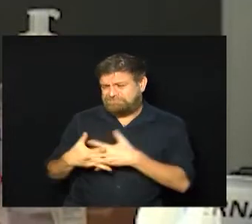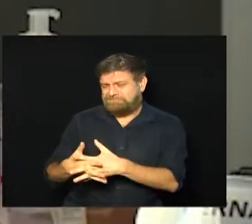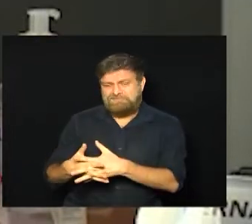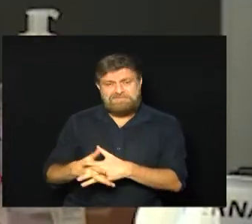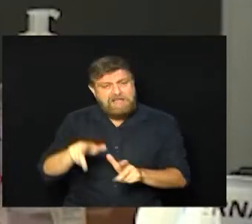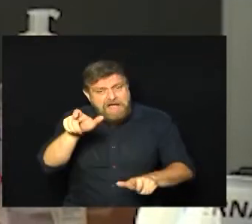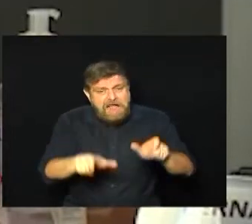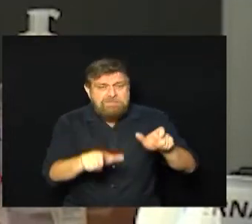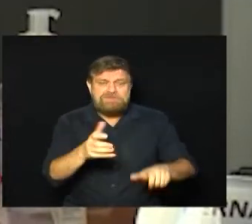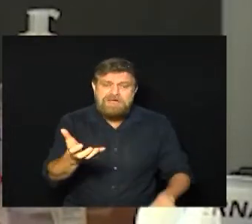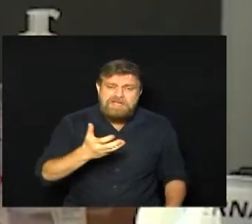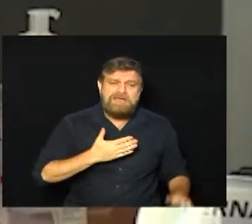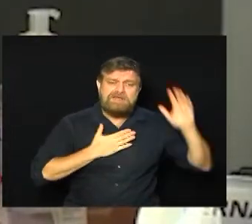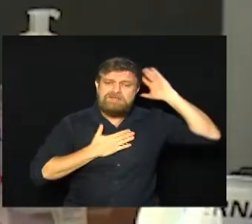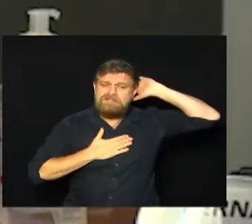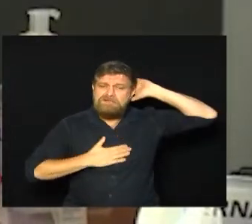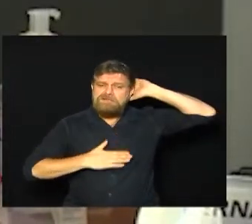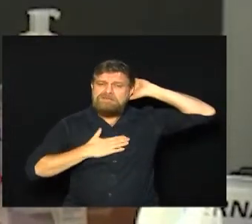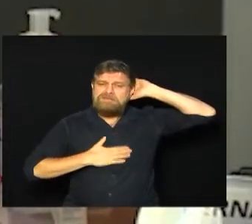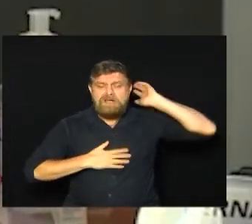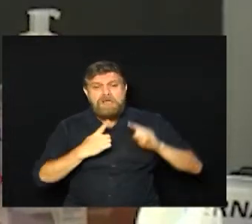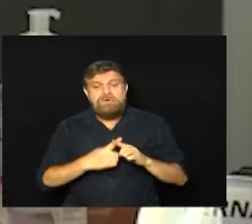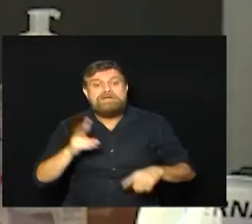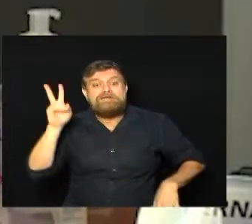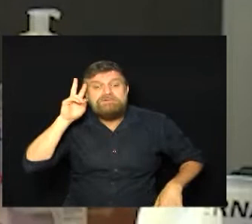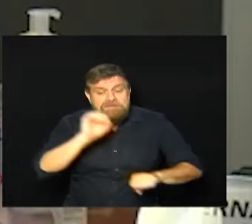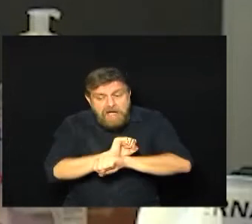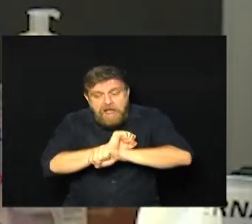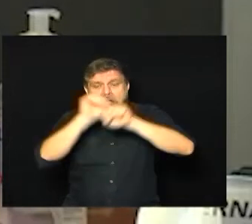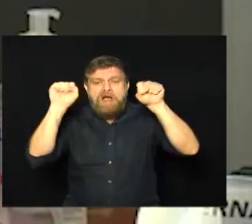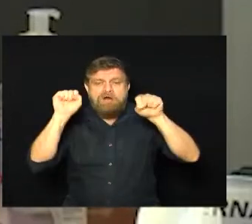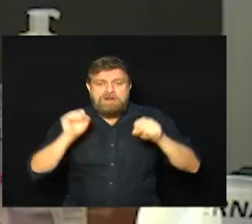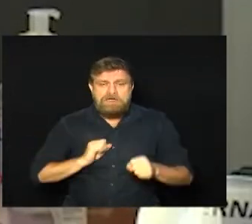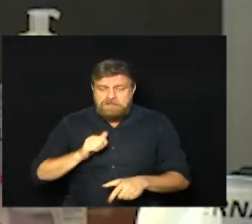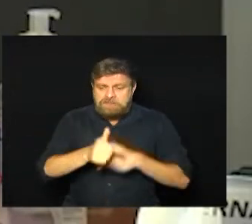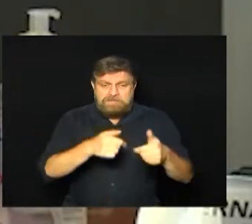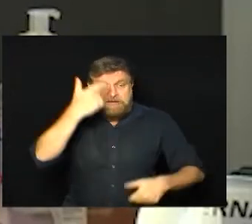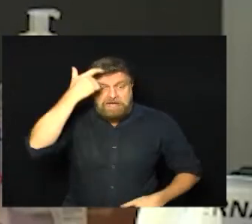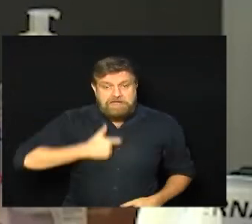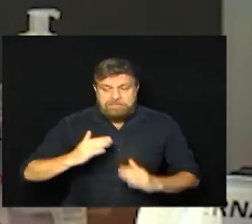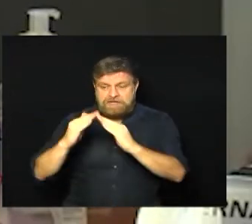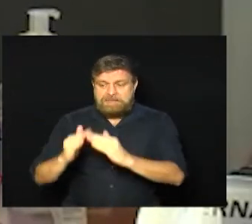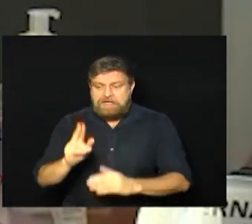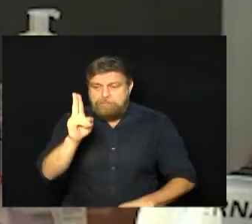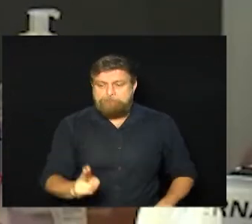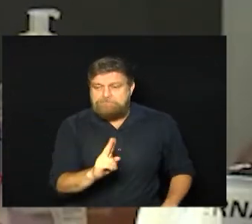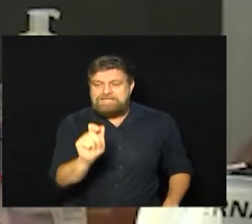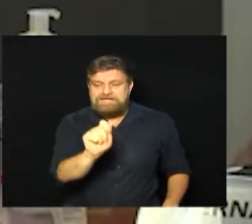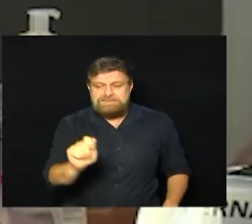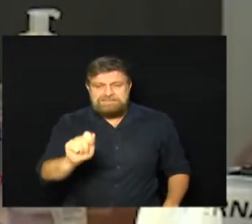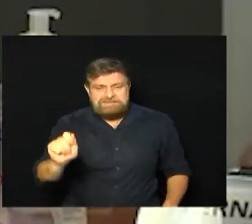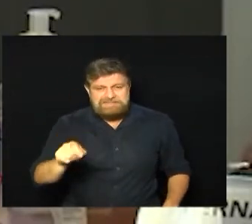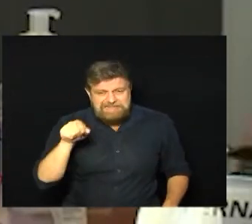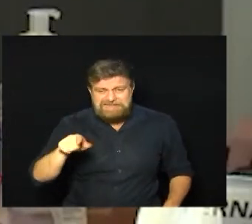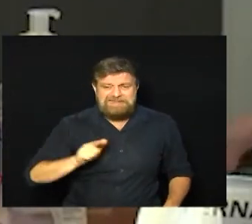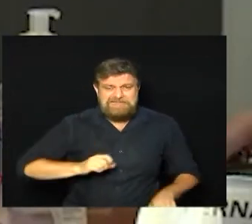as pessoas que querem descansar, porque na segunda-feira tem que levantar cedo. Imagina, eu moro na Vila Padancheta, na periferia, e de vez em quando tem uma